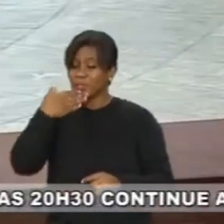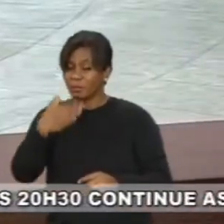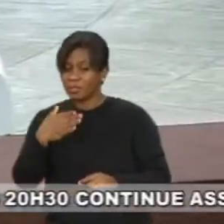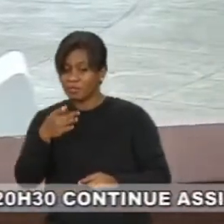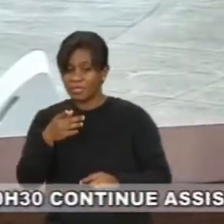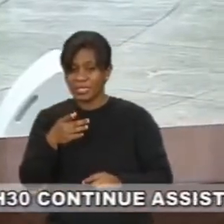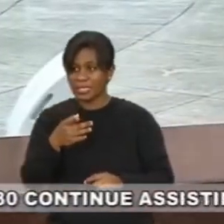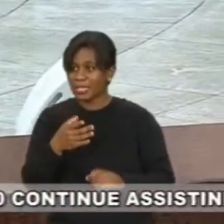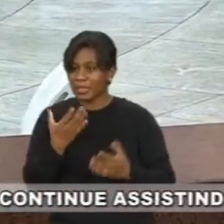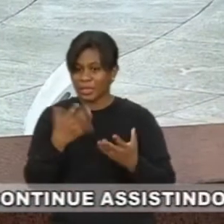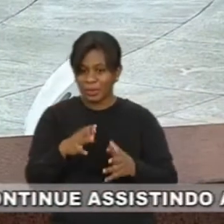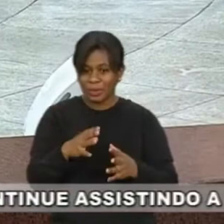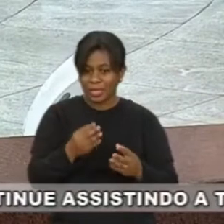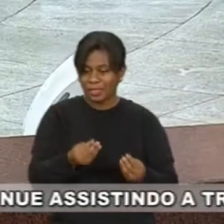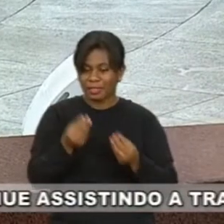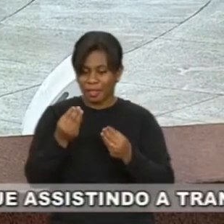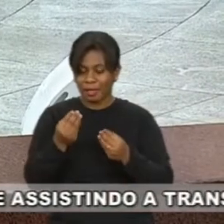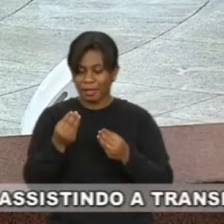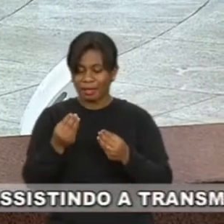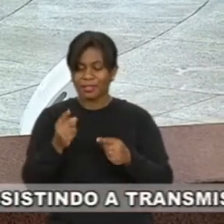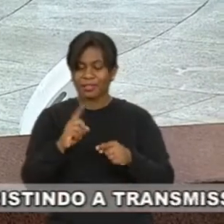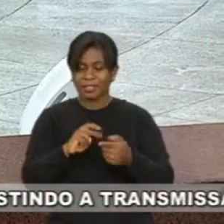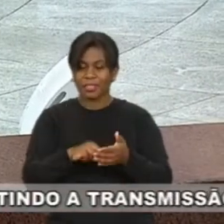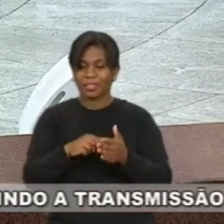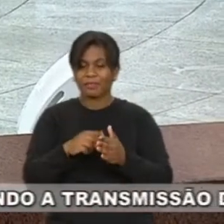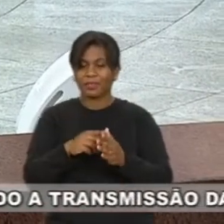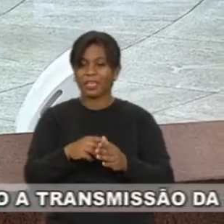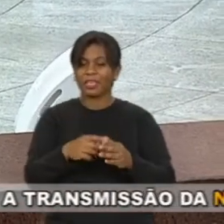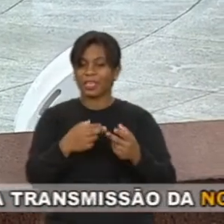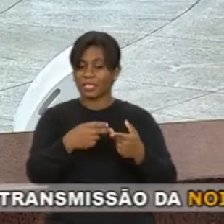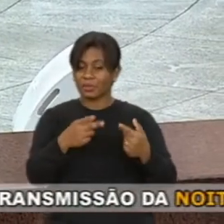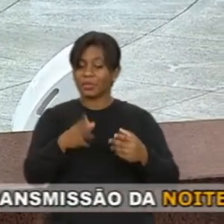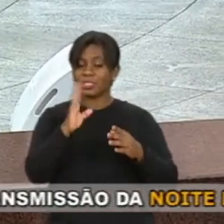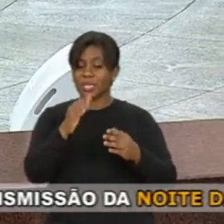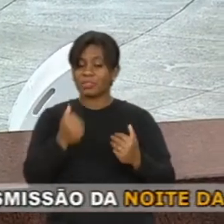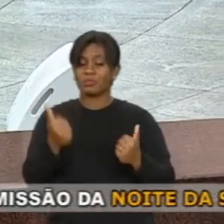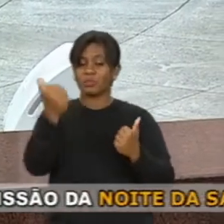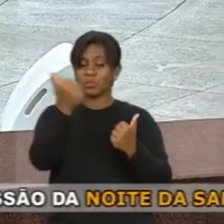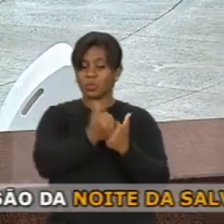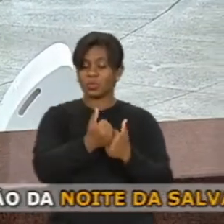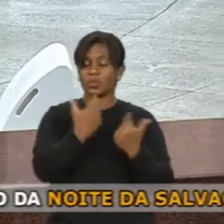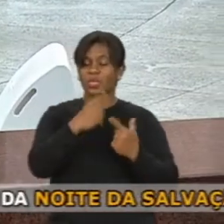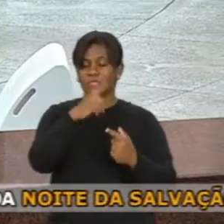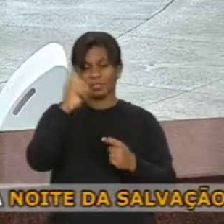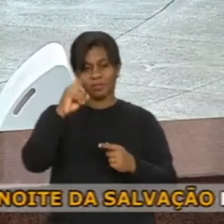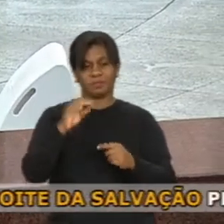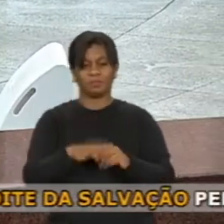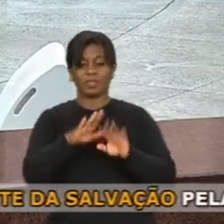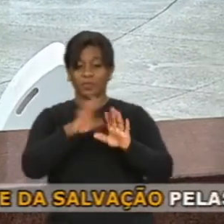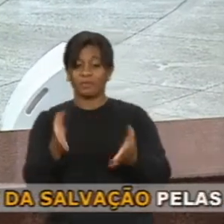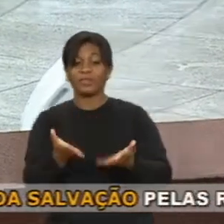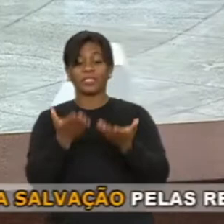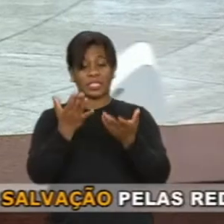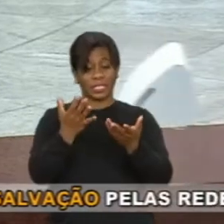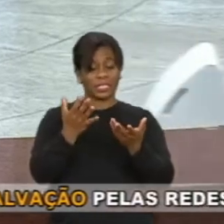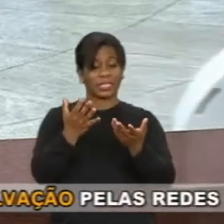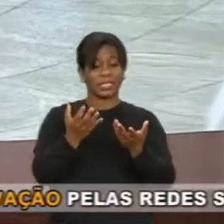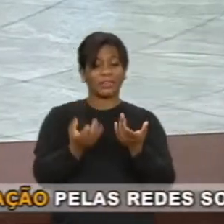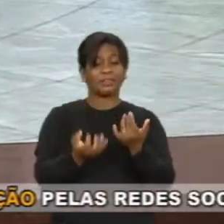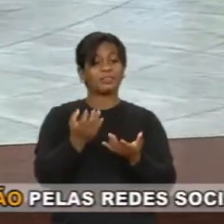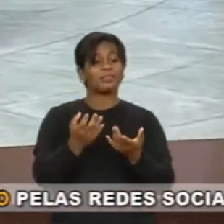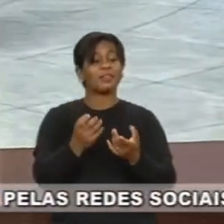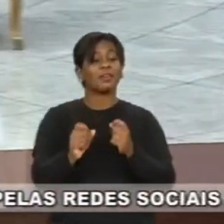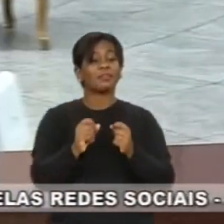Na fogueira santa Deus mostra o que Ele quer, e quando você reluta, é porque isso já conquistou o lugar de Deus, você já se apegou a